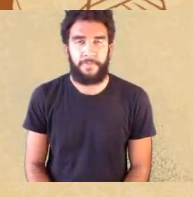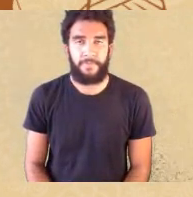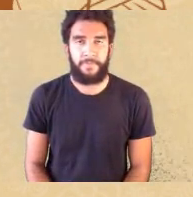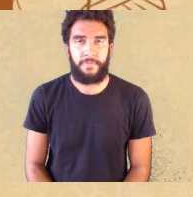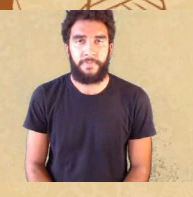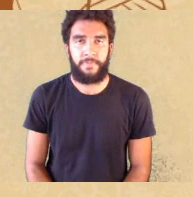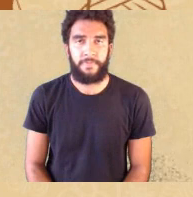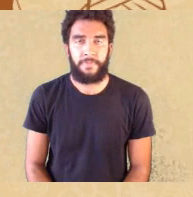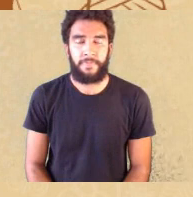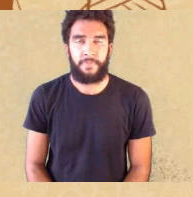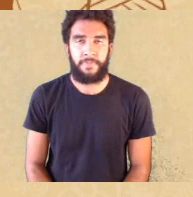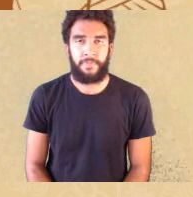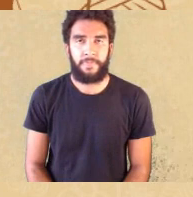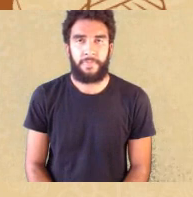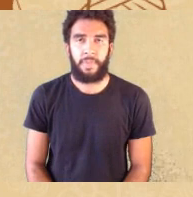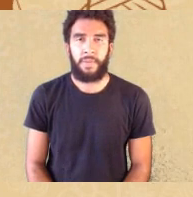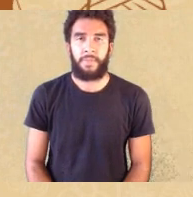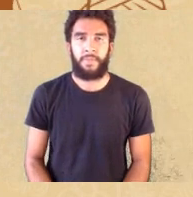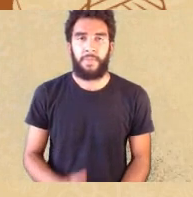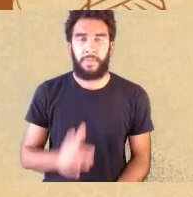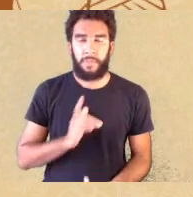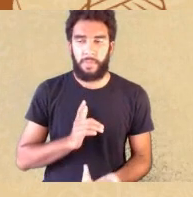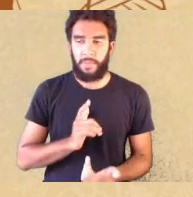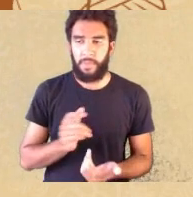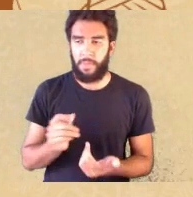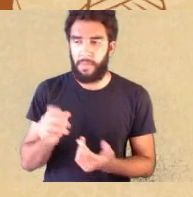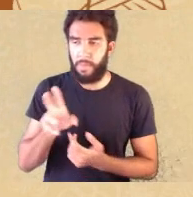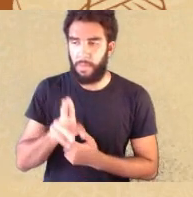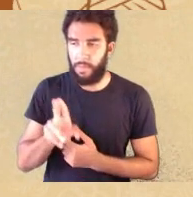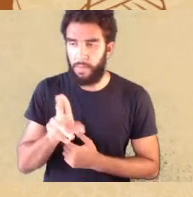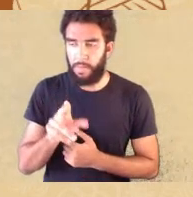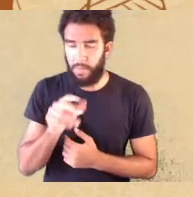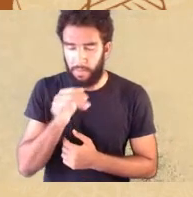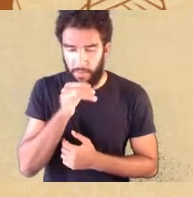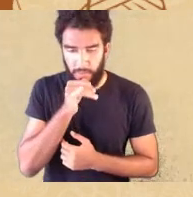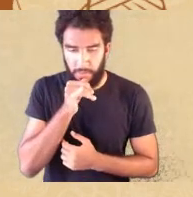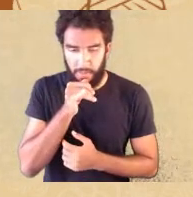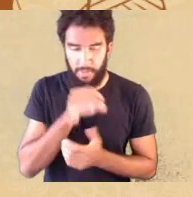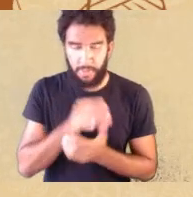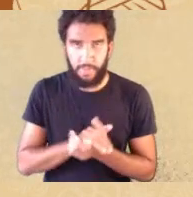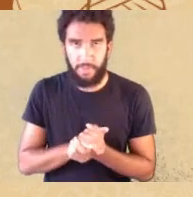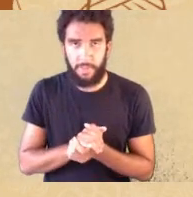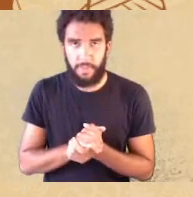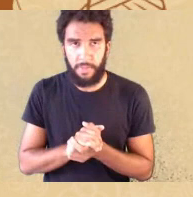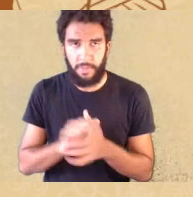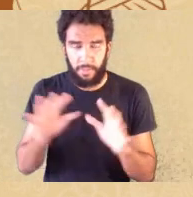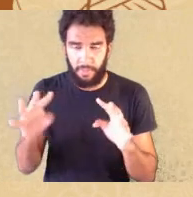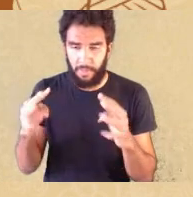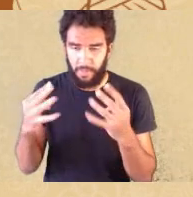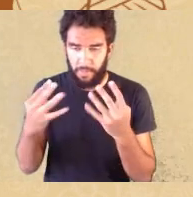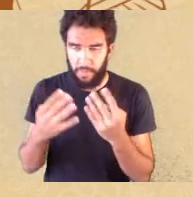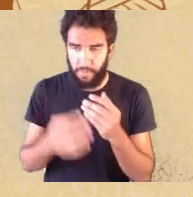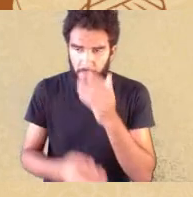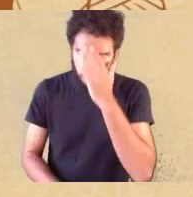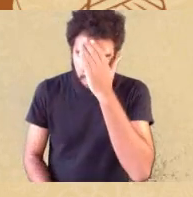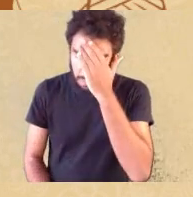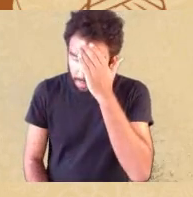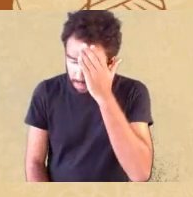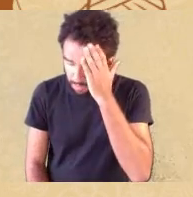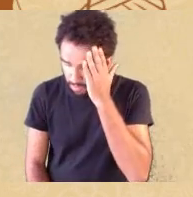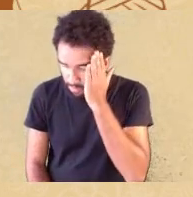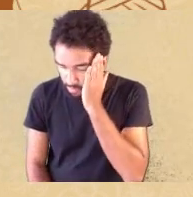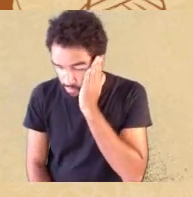por cada subgrupo, a sintomatologia. E aí, chama atenção ali, a gente vai ver depressão, que a